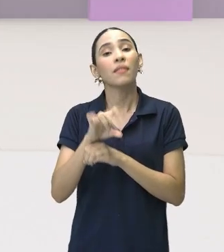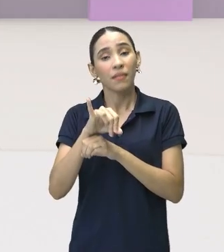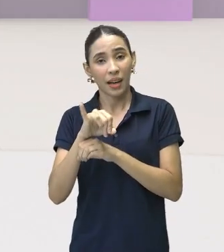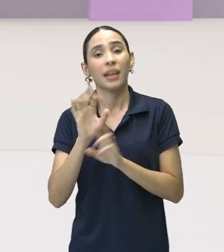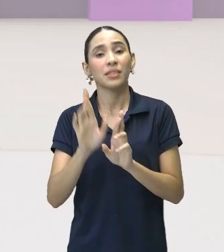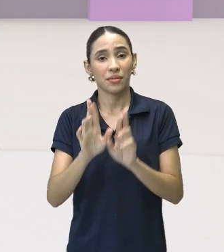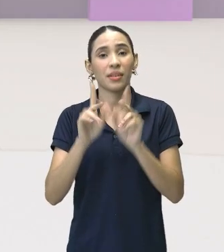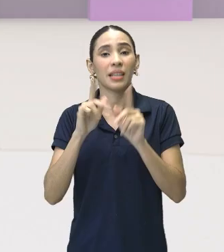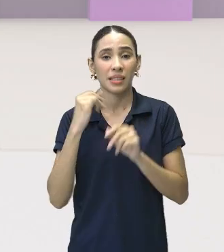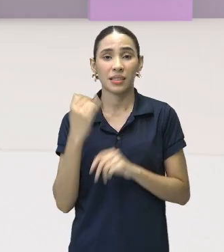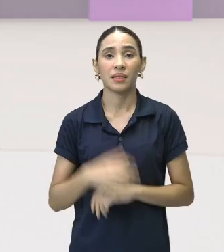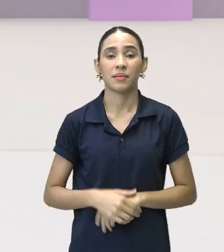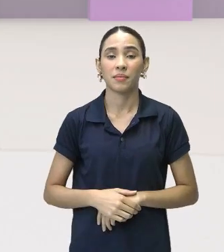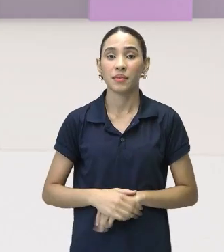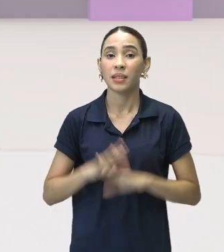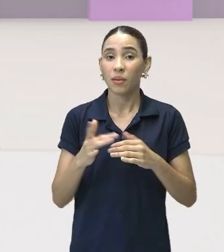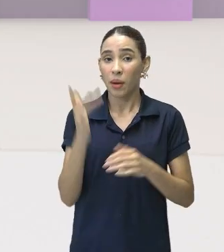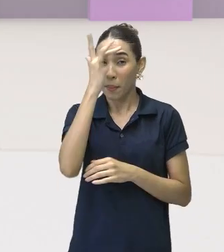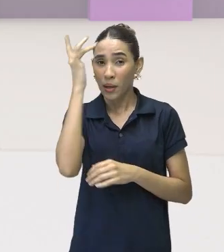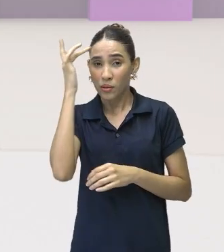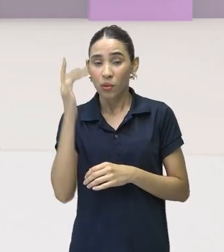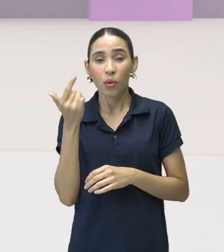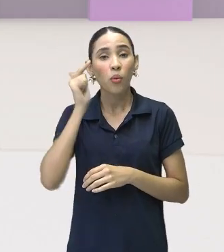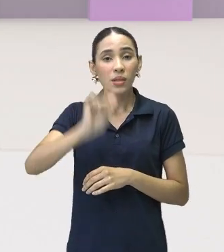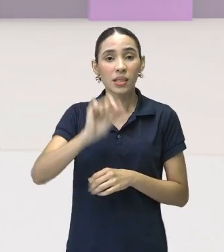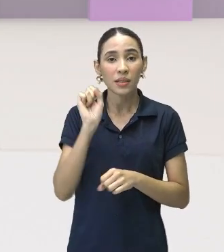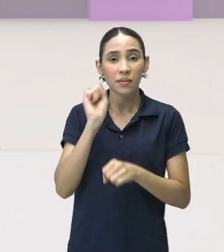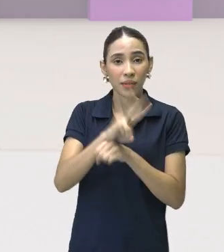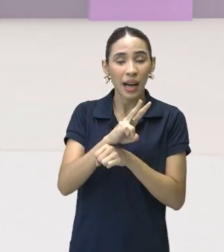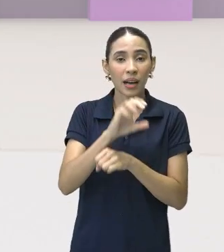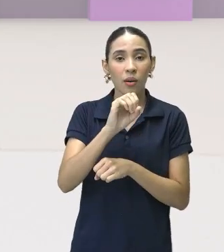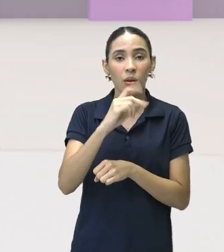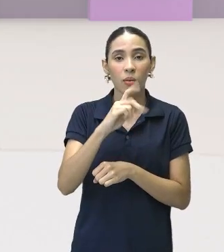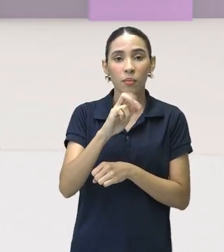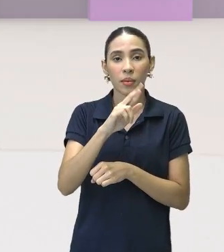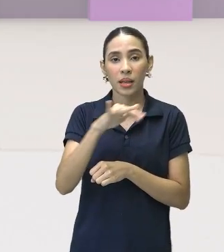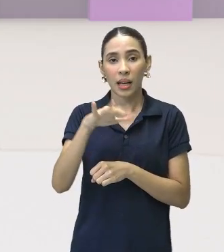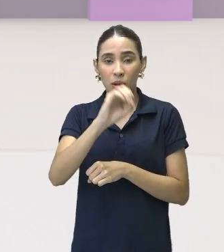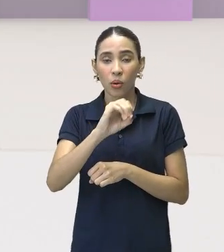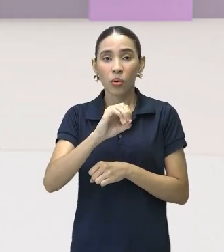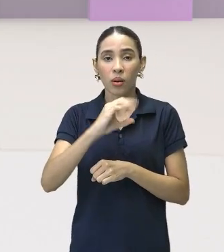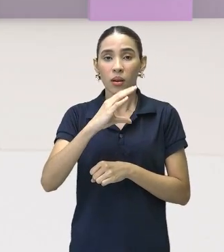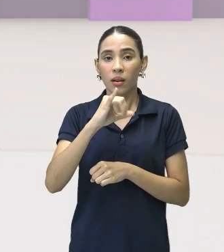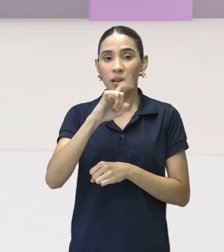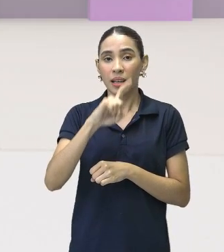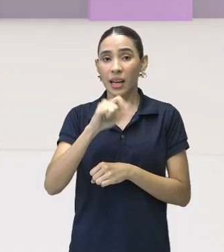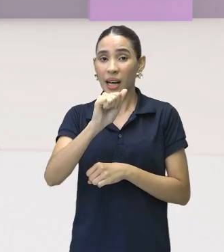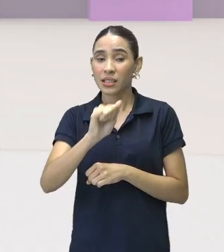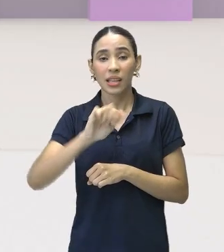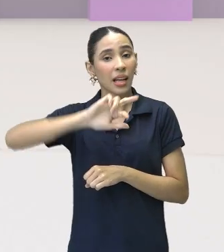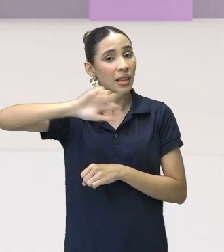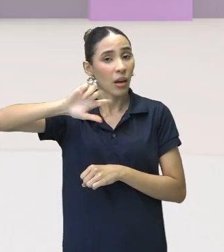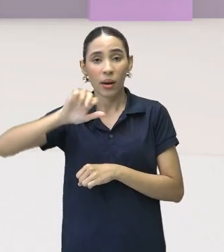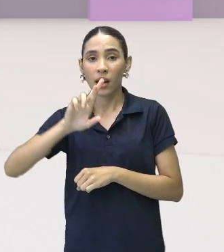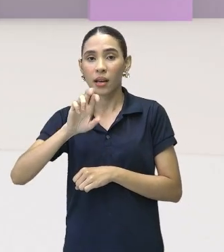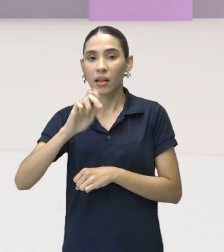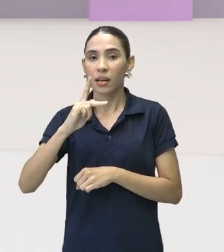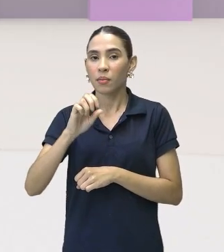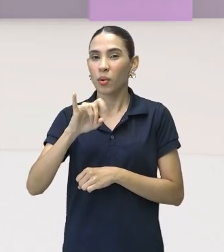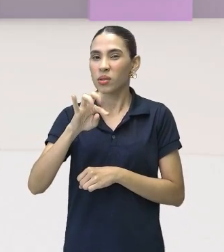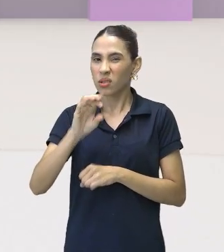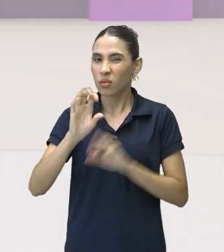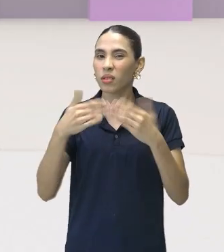fazer diferença. Aquele que passar na vaga para operador de caixa, ele não vai ser repositor. Então, tem